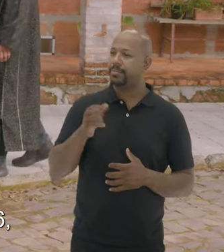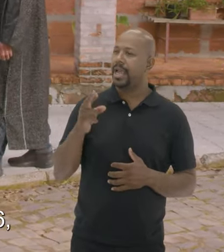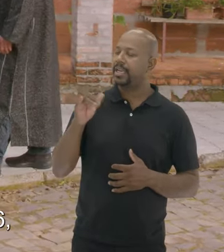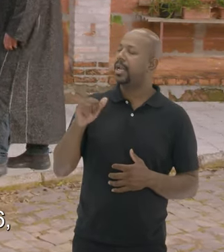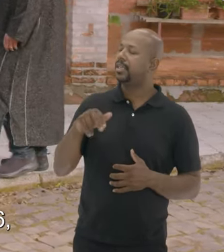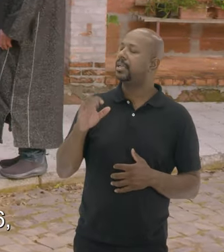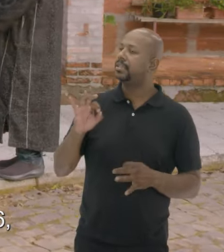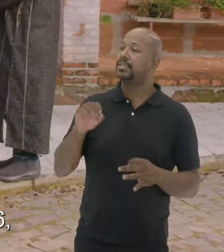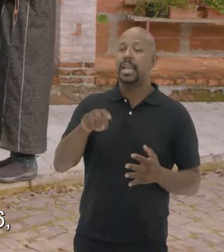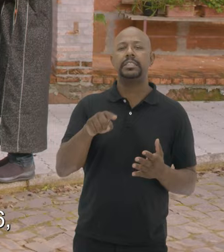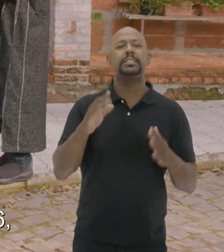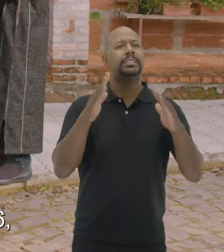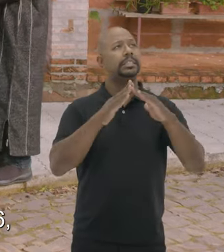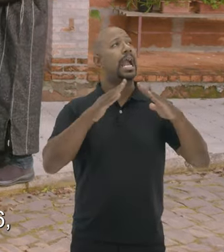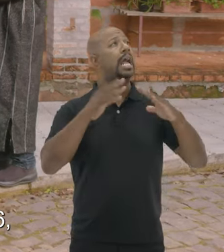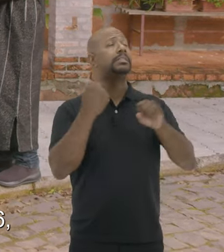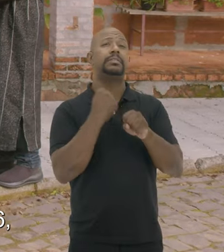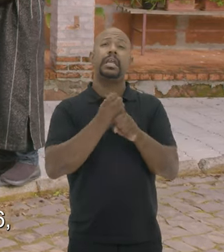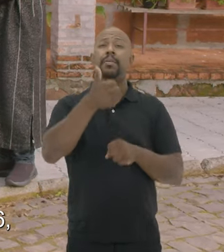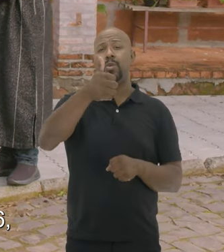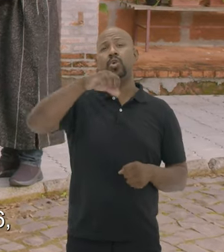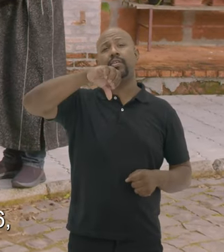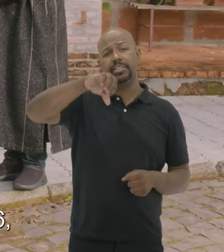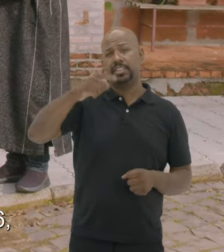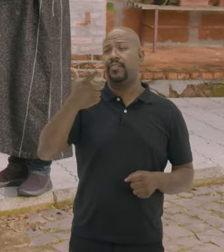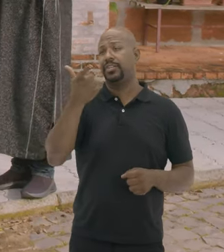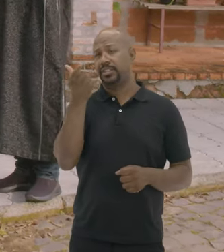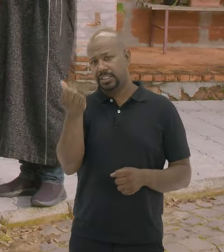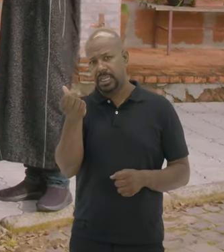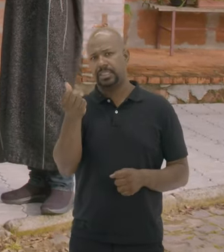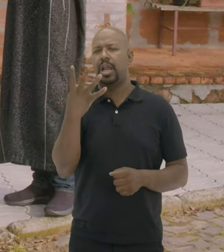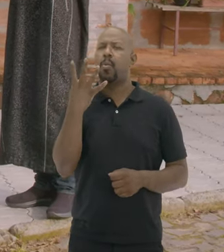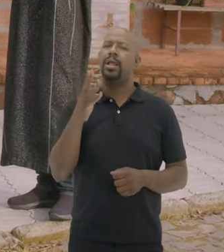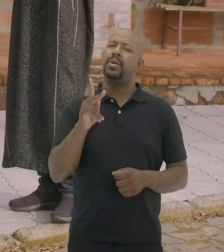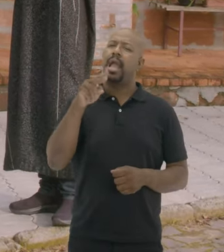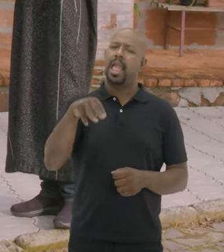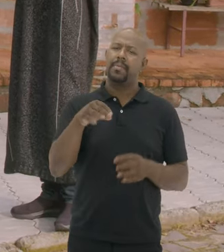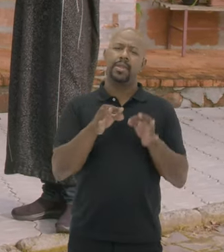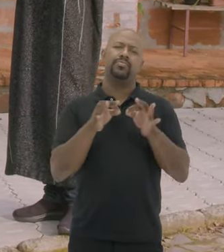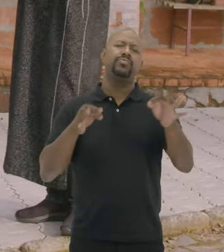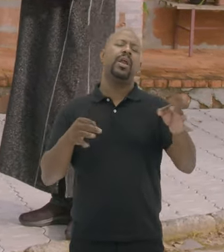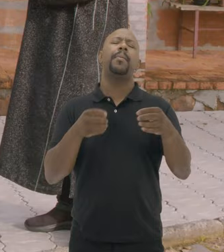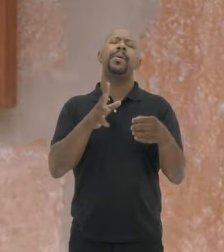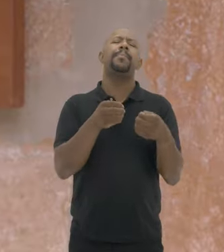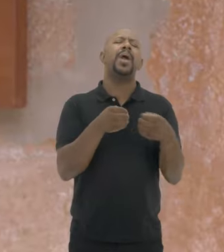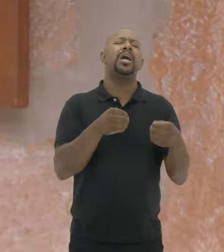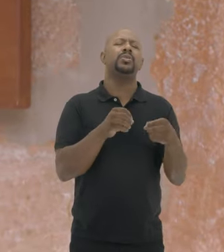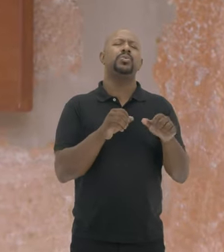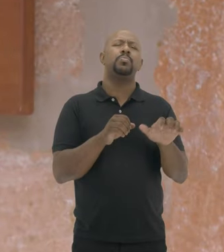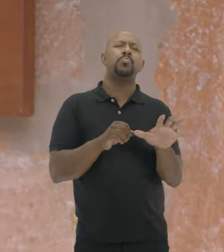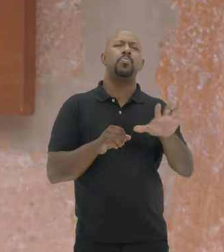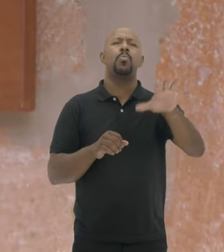bom esse Casarão foi construído em 1926 a 4 km nessa direção aqui bem perto